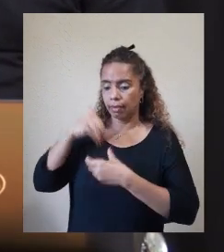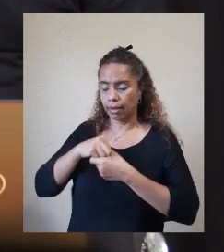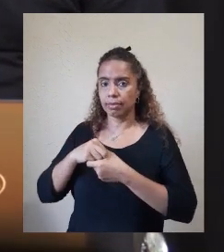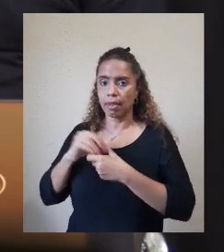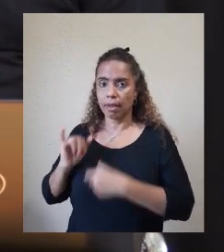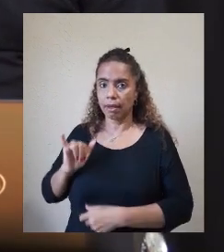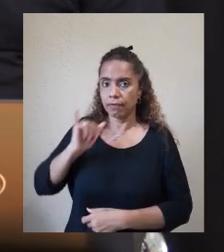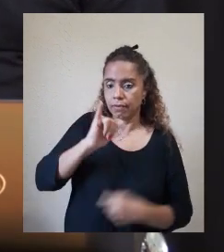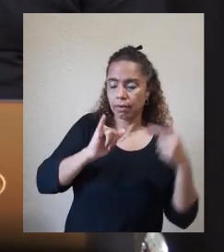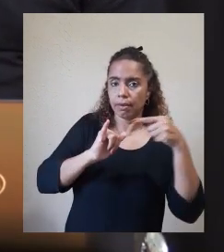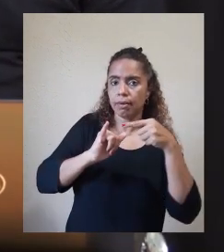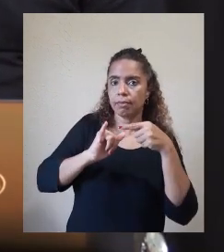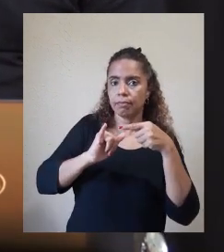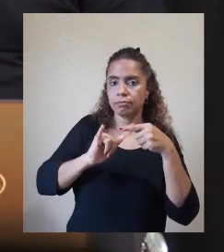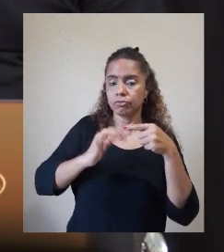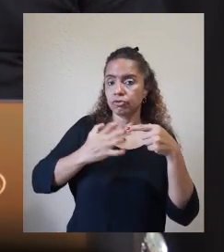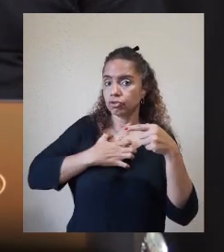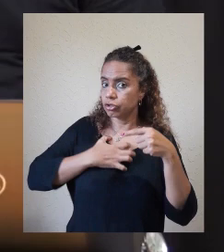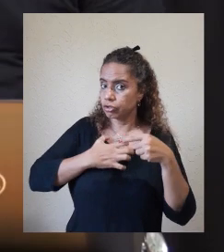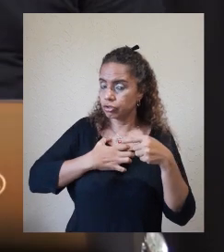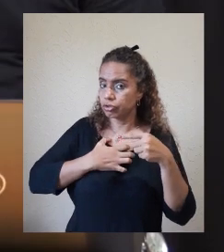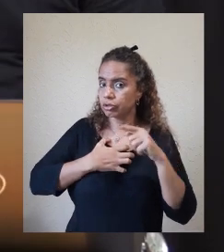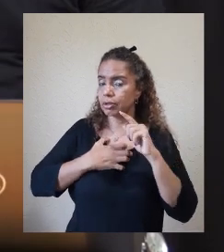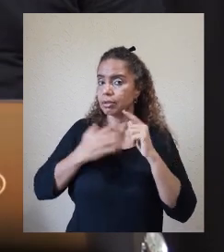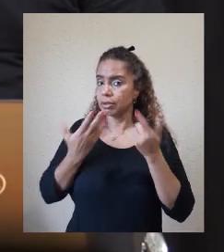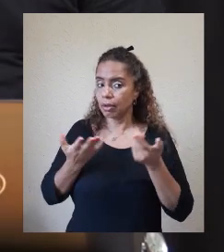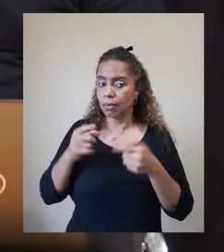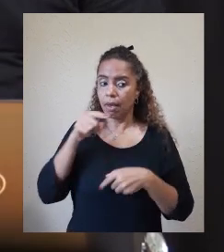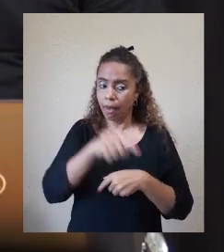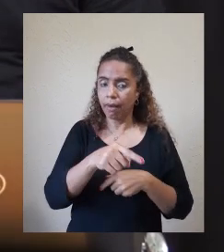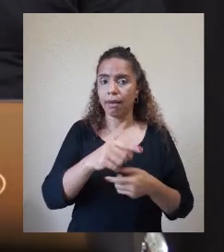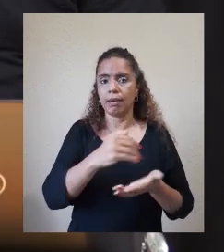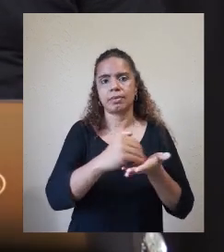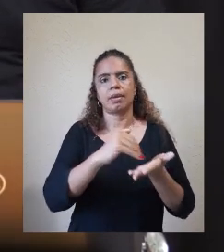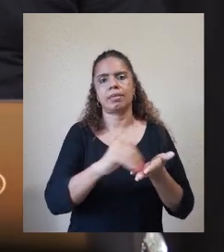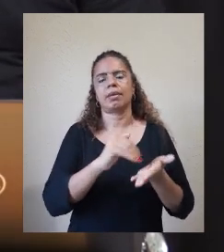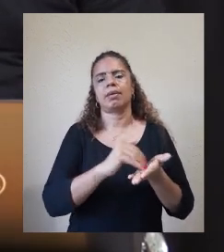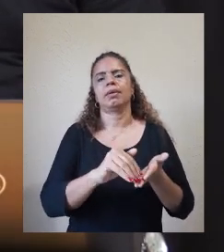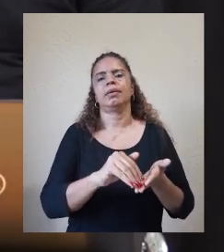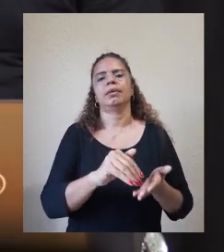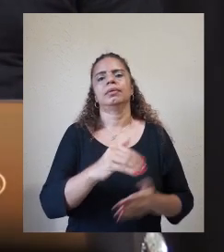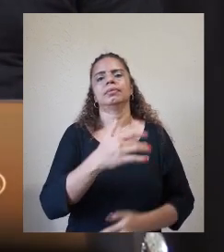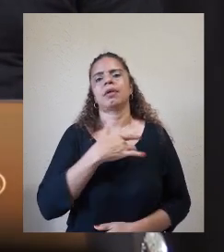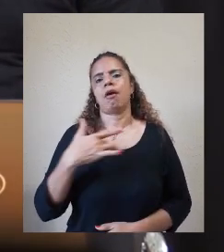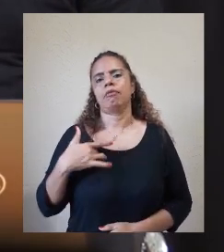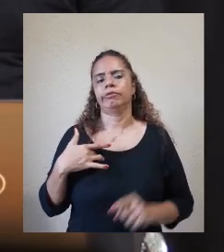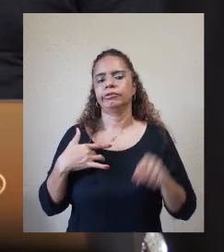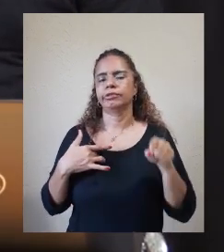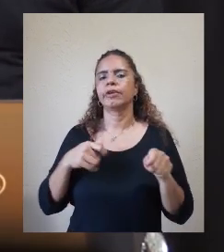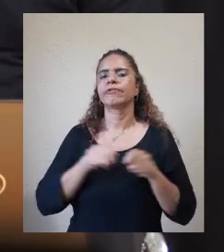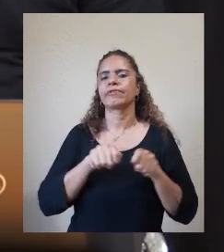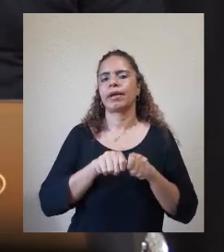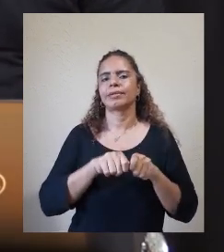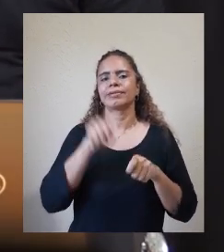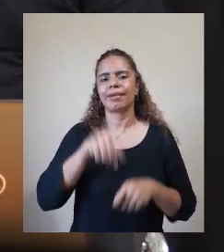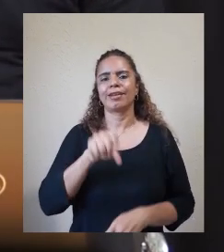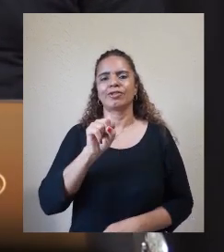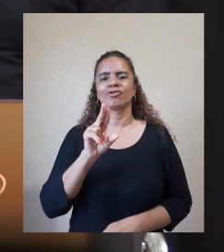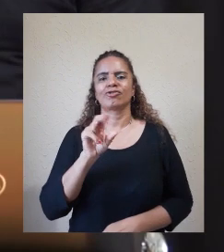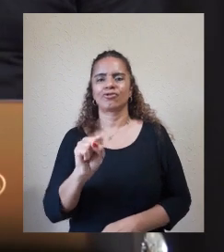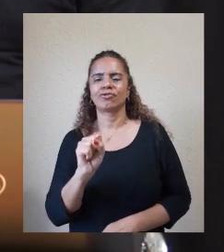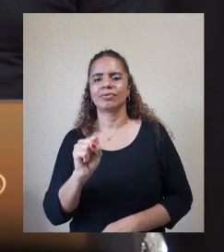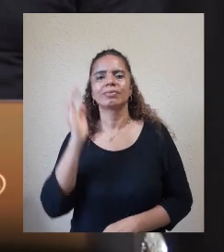trabalho é um trabalho que só é feito pelo SUS. O cara do teu plano de saúde não vai fazer isso para você não,